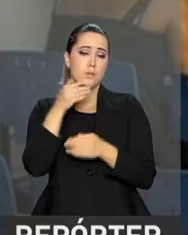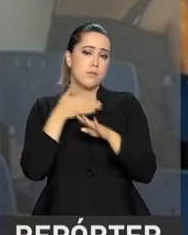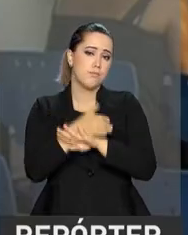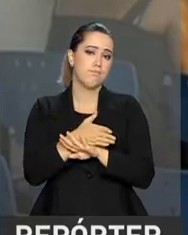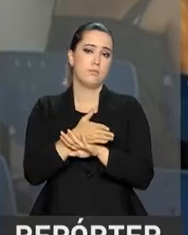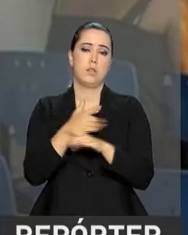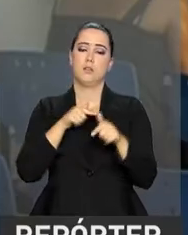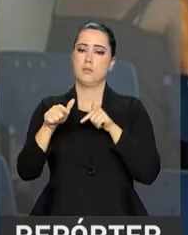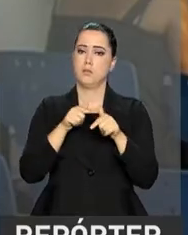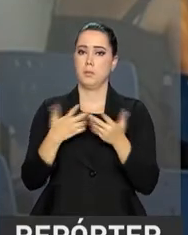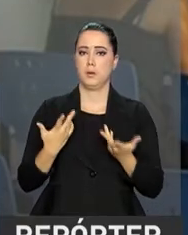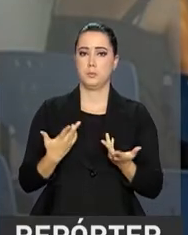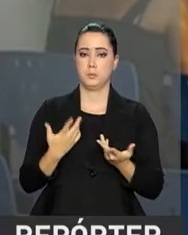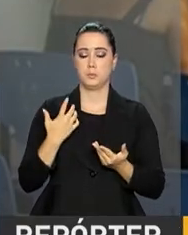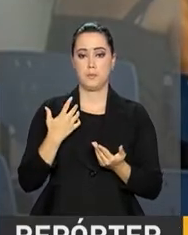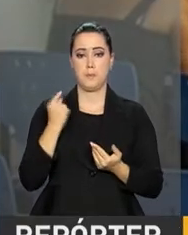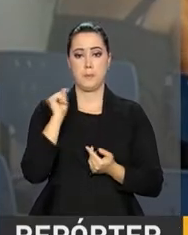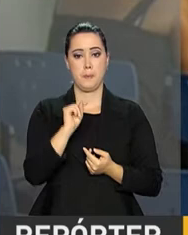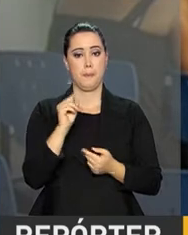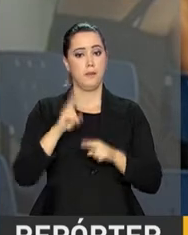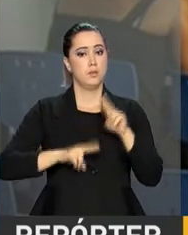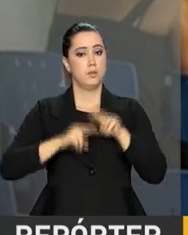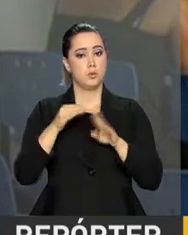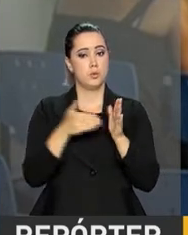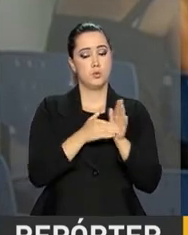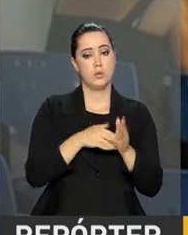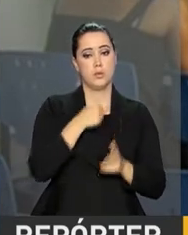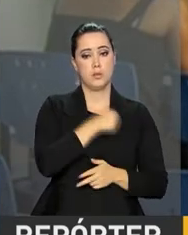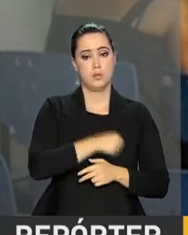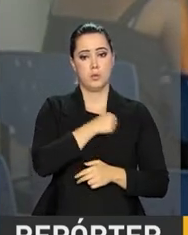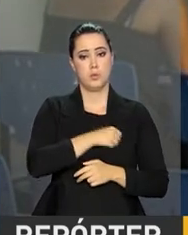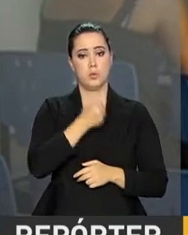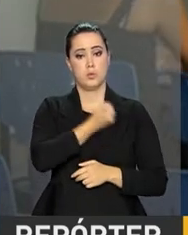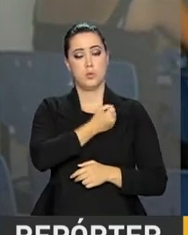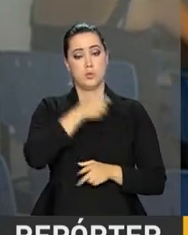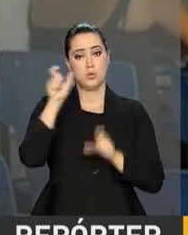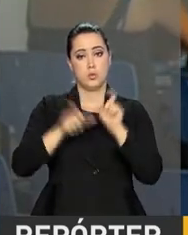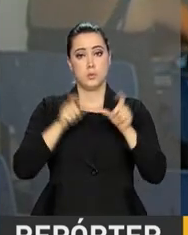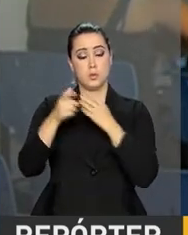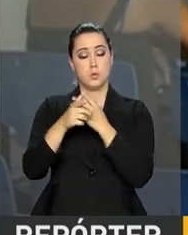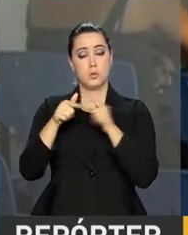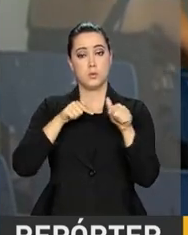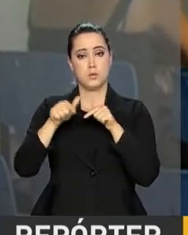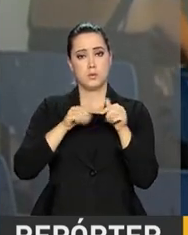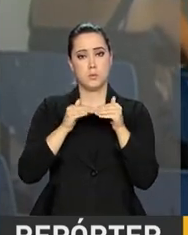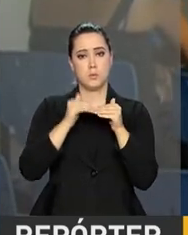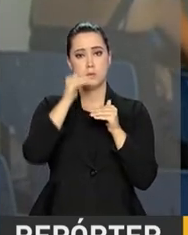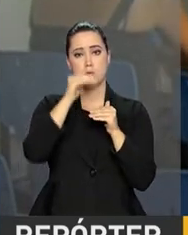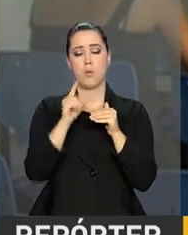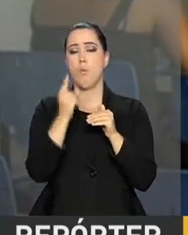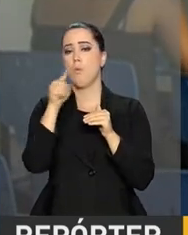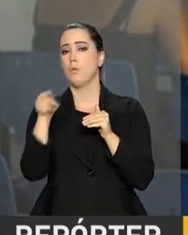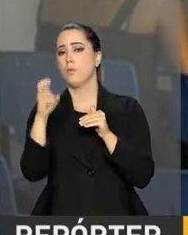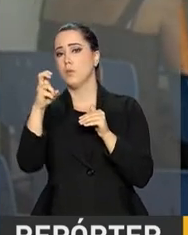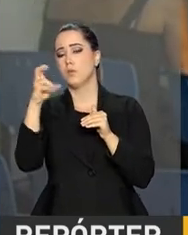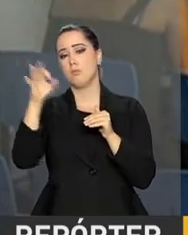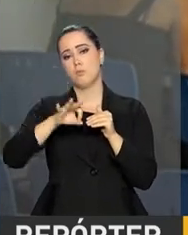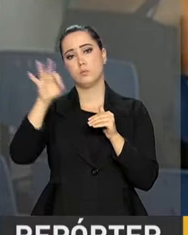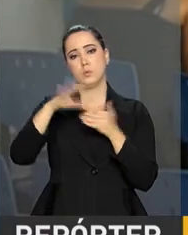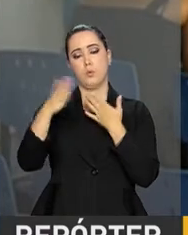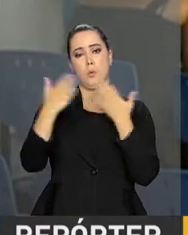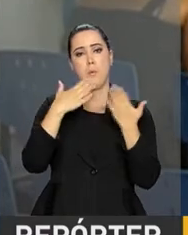entre junho e agosto deste ano o número de pessoas ocupadas cresceu 1,5 por cento com relação ao trimestre